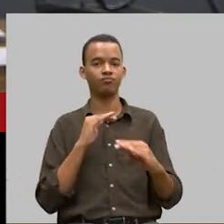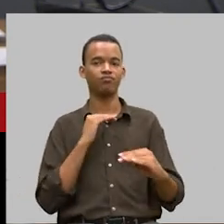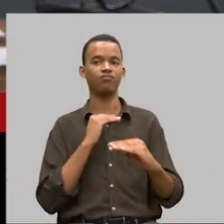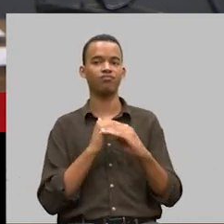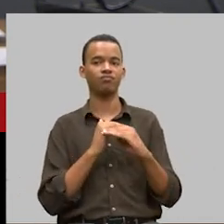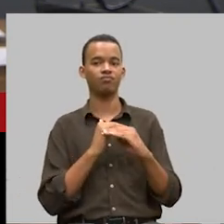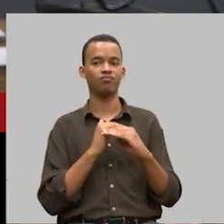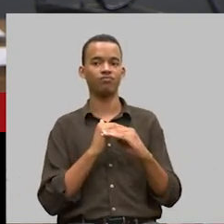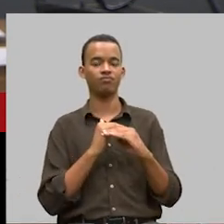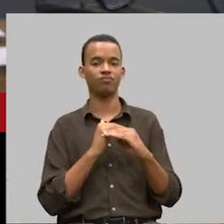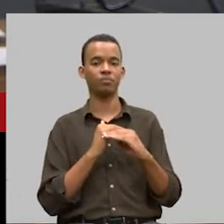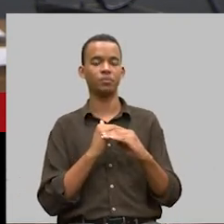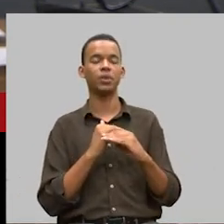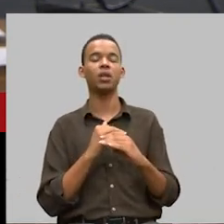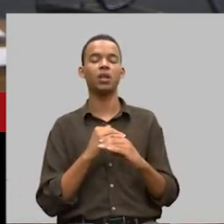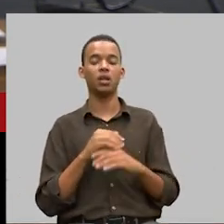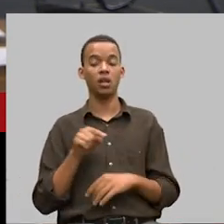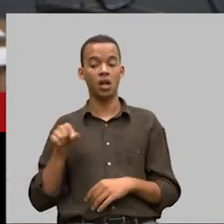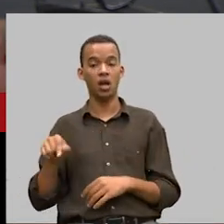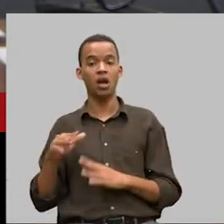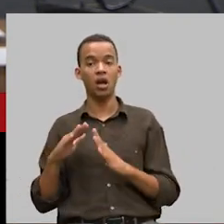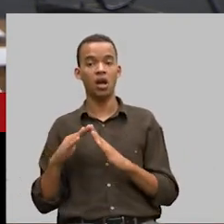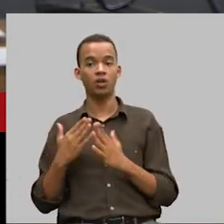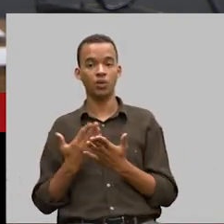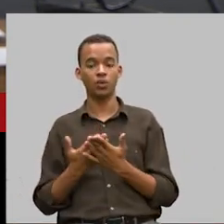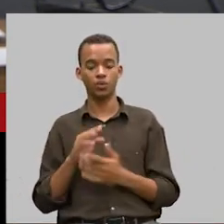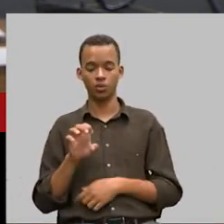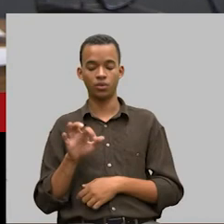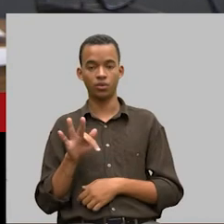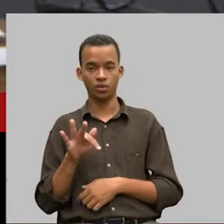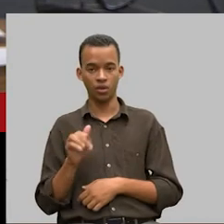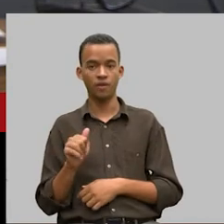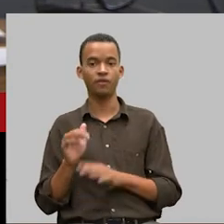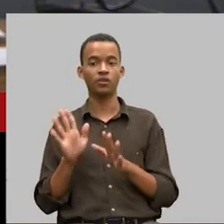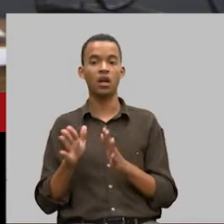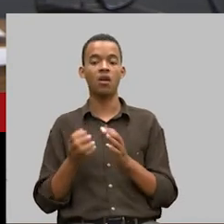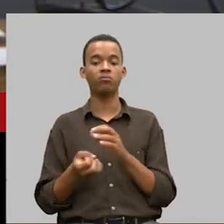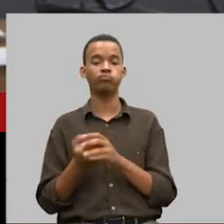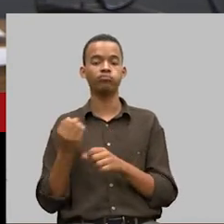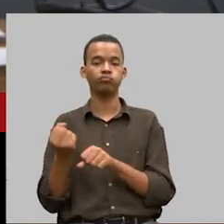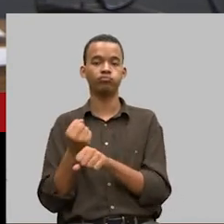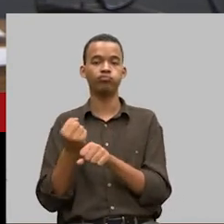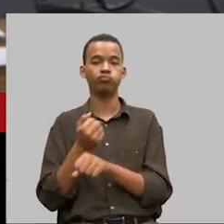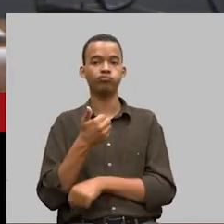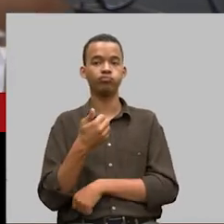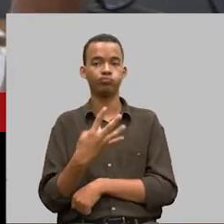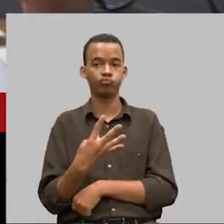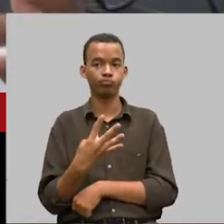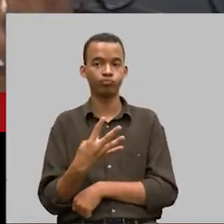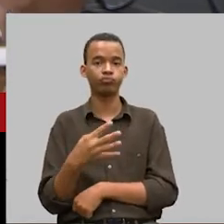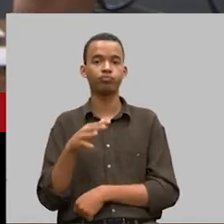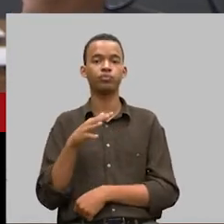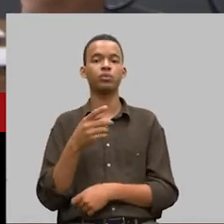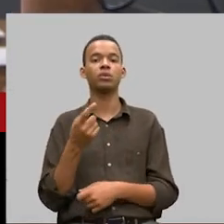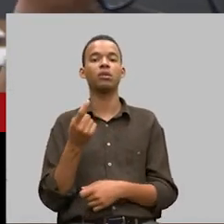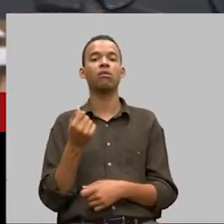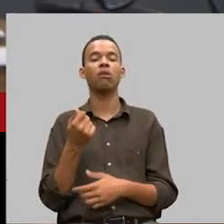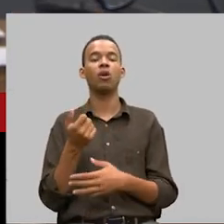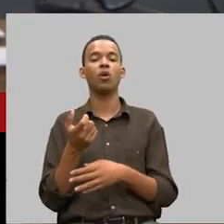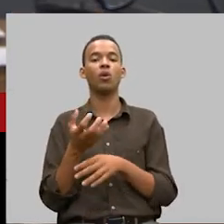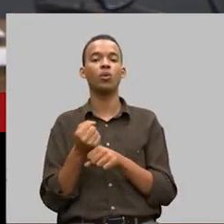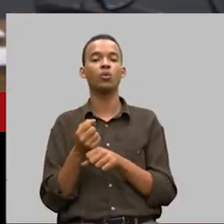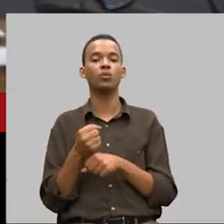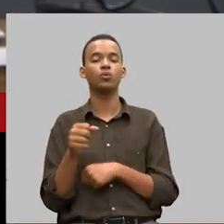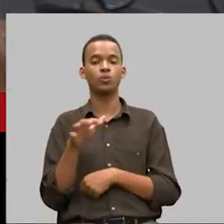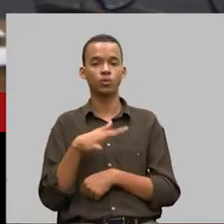que foram construídas ou ampliadas com recurso do território né vocês lemam aí do pronat né um recurso do território lá do